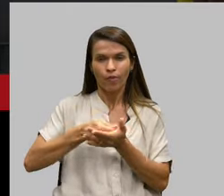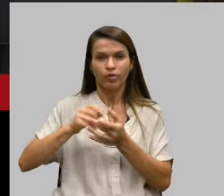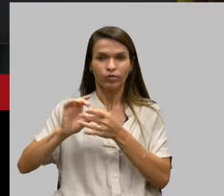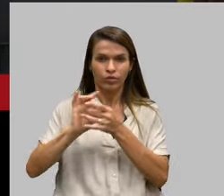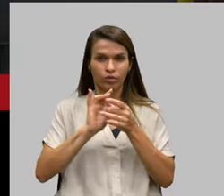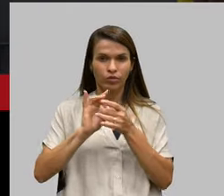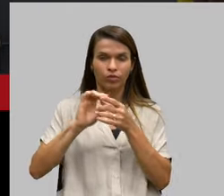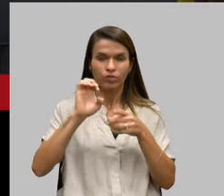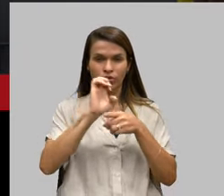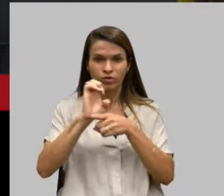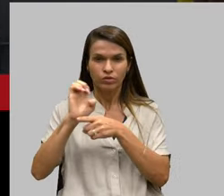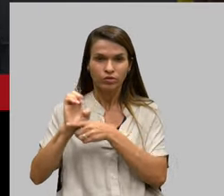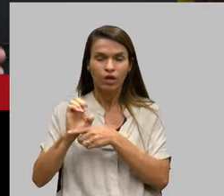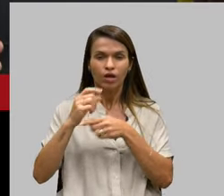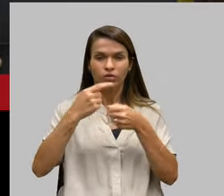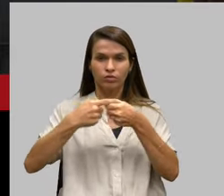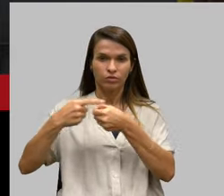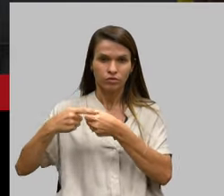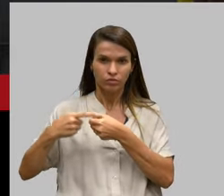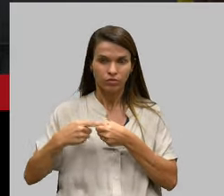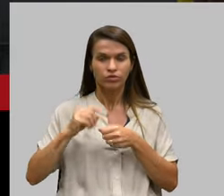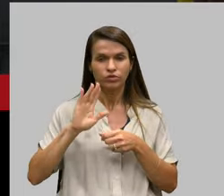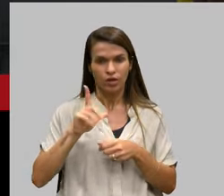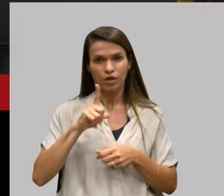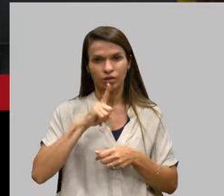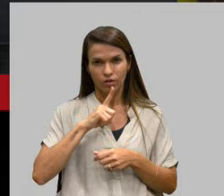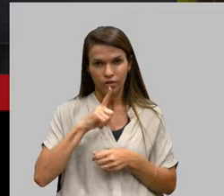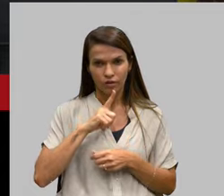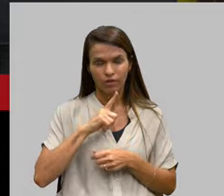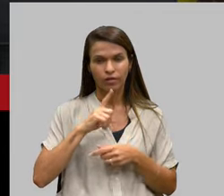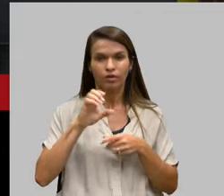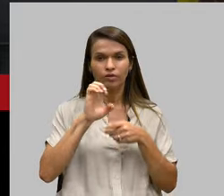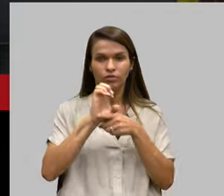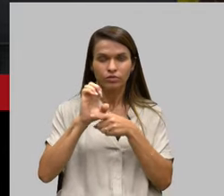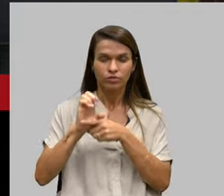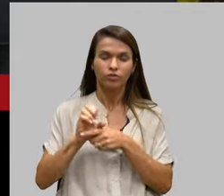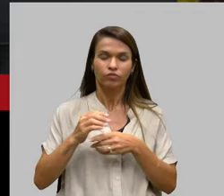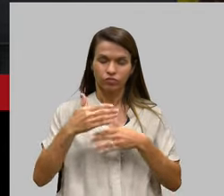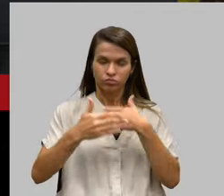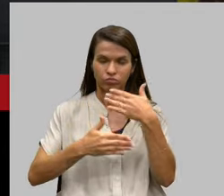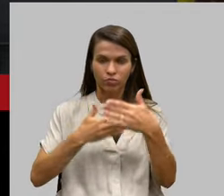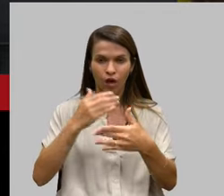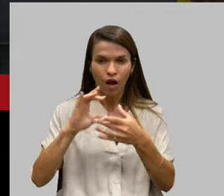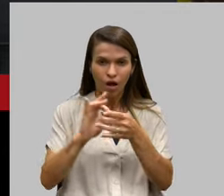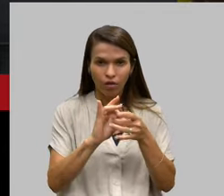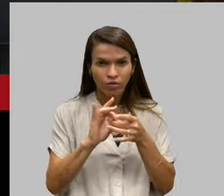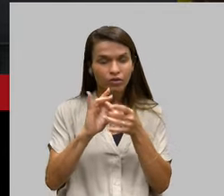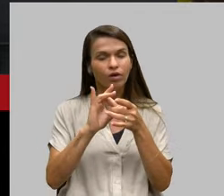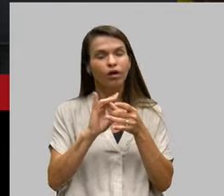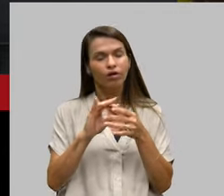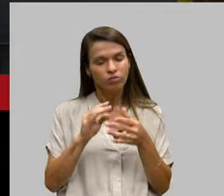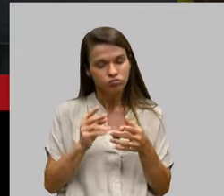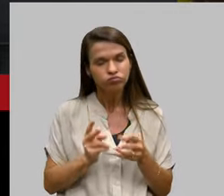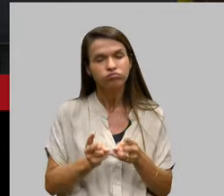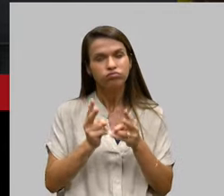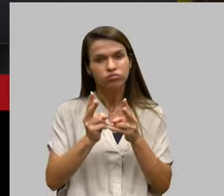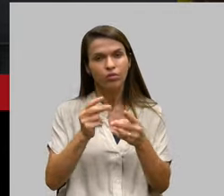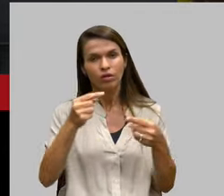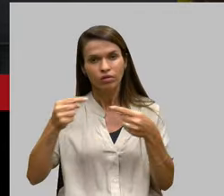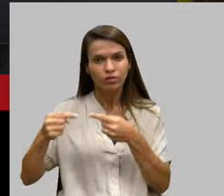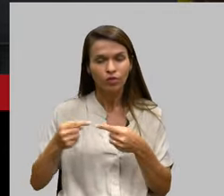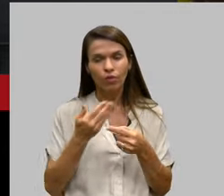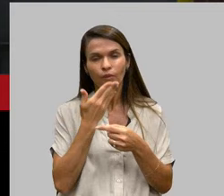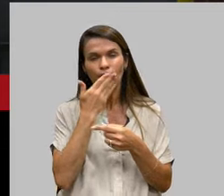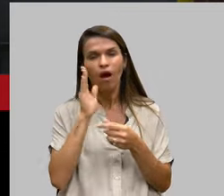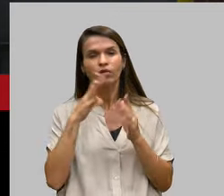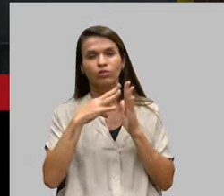paraos municípios os municípios já a possuem os estados estão caminhando a união ainda né nas discussões de qual vai ser o